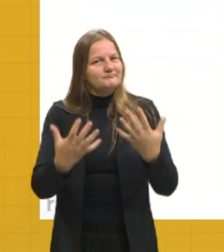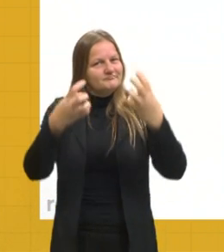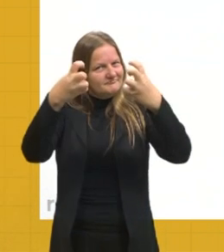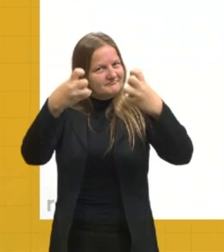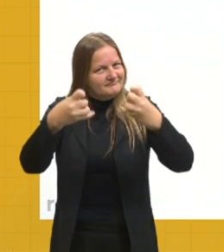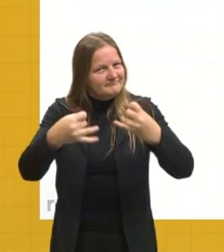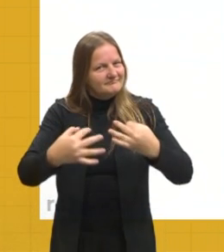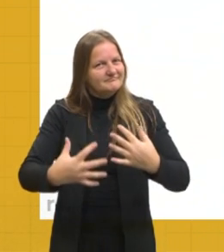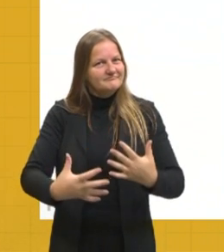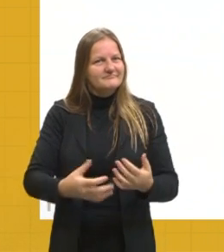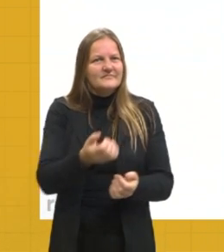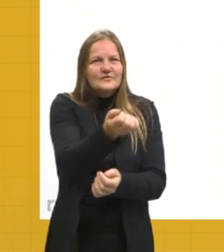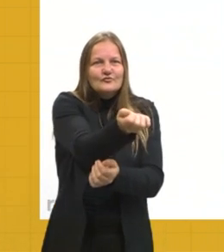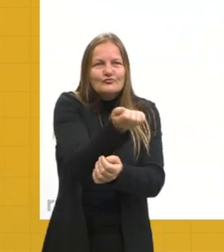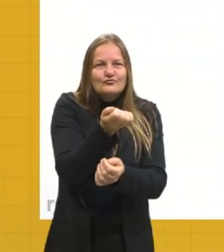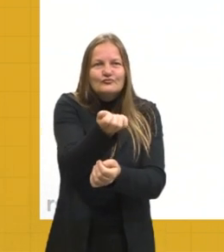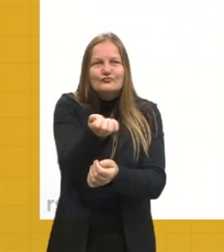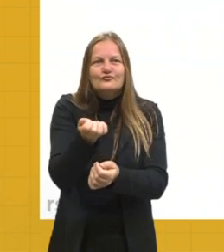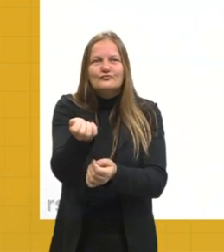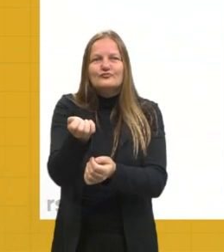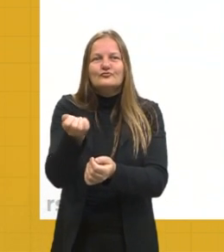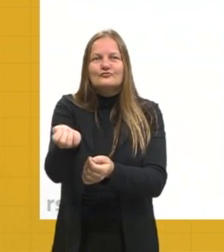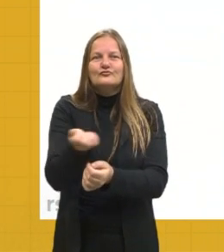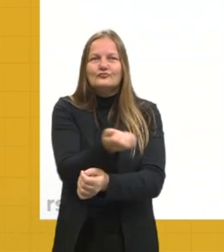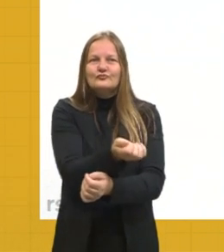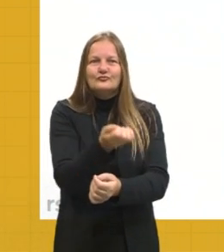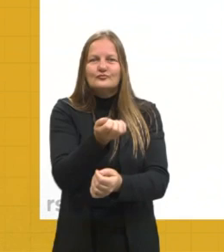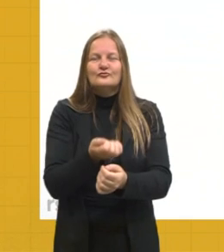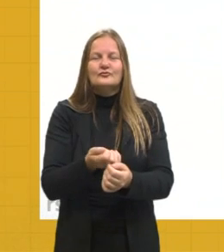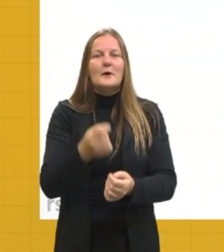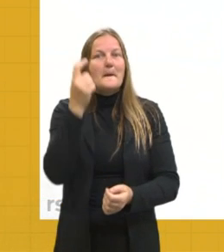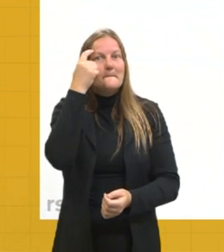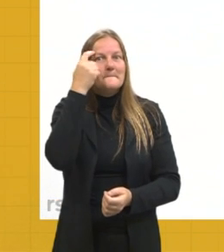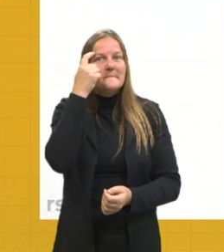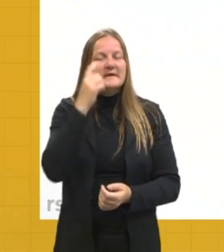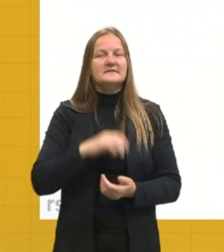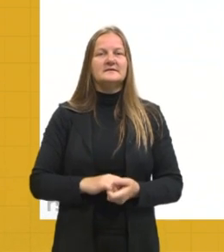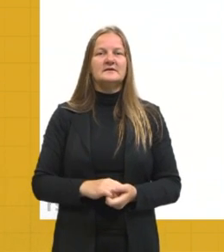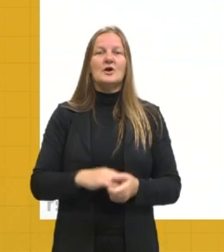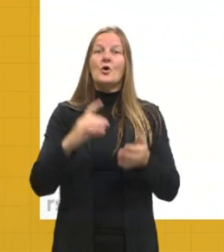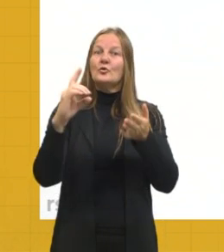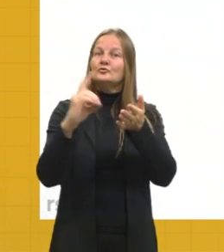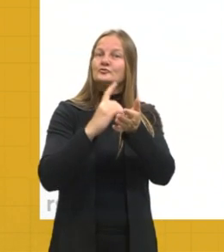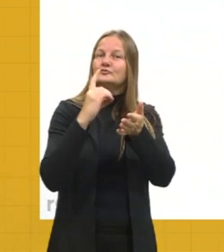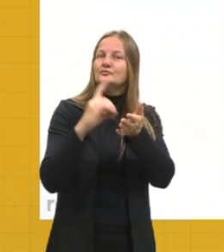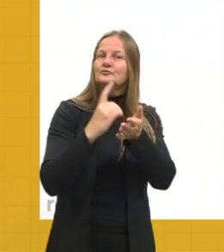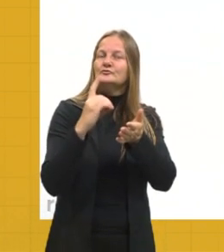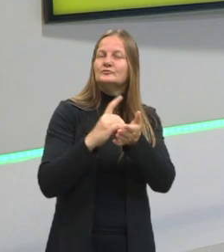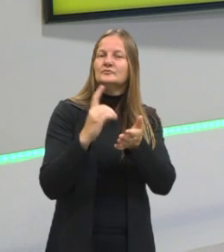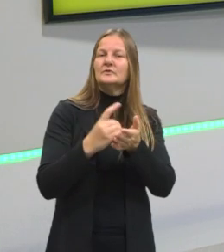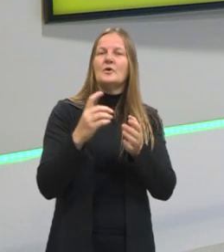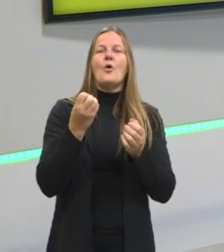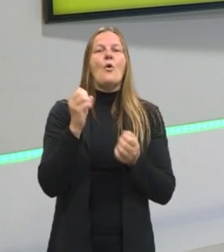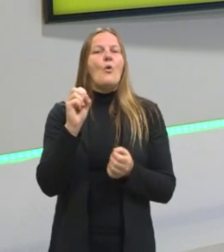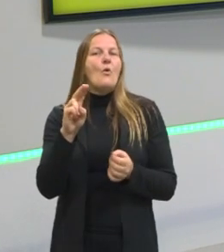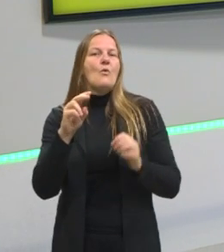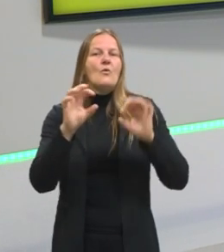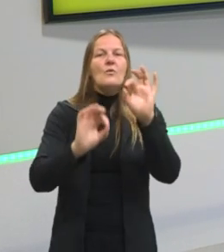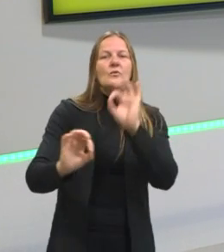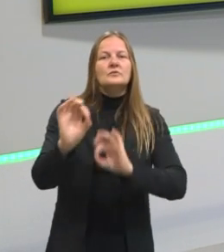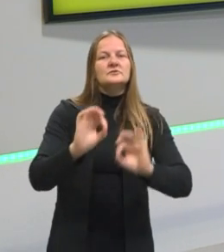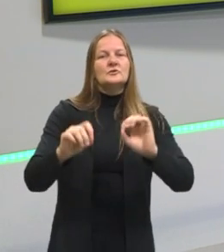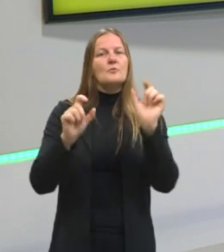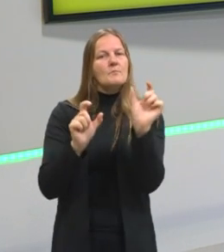aqui estão as nossas gavetas. Pensem assim, o dicionário ou a organização das